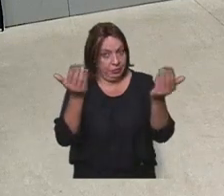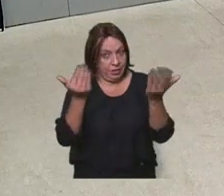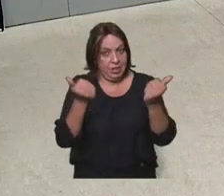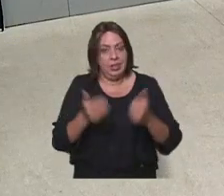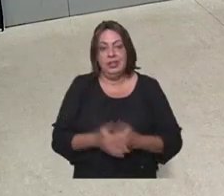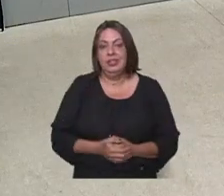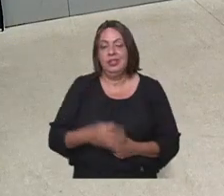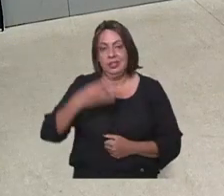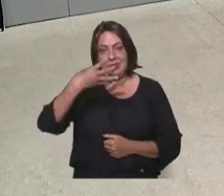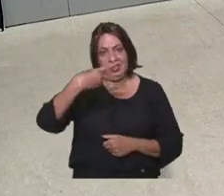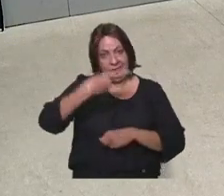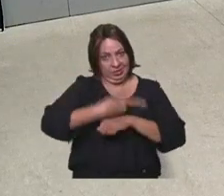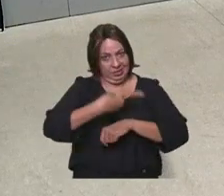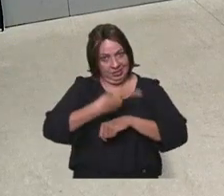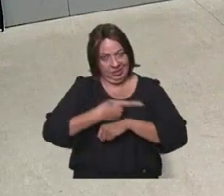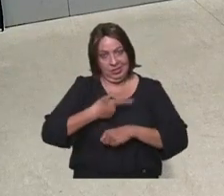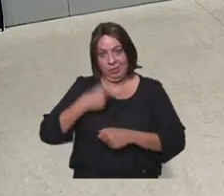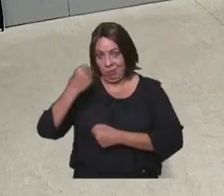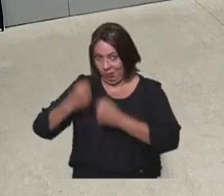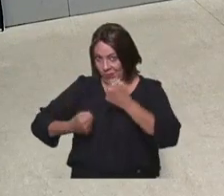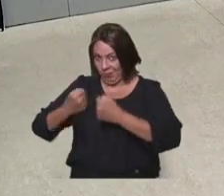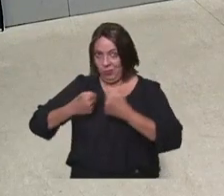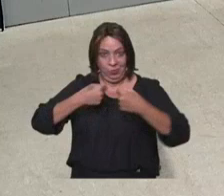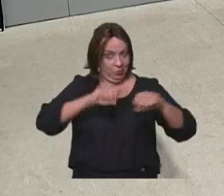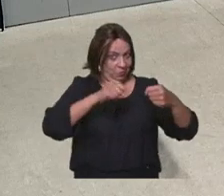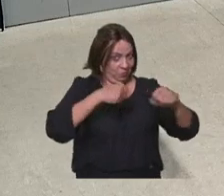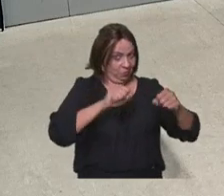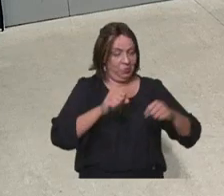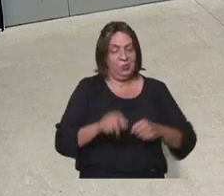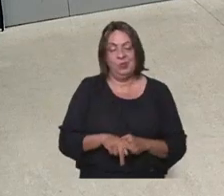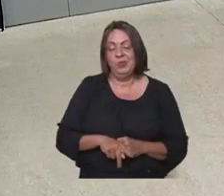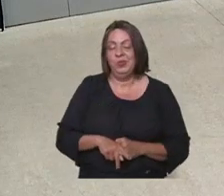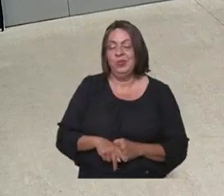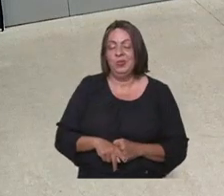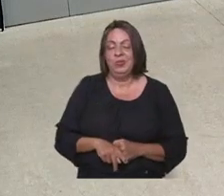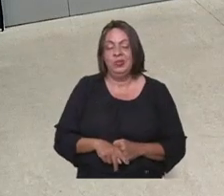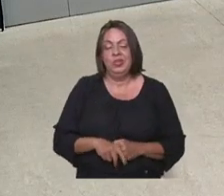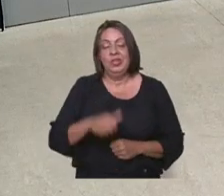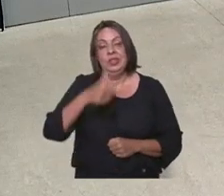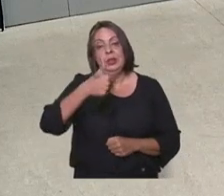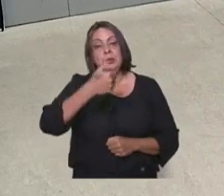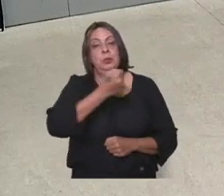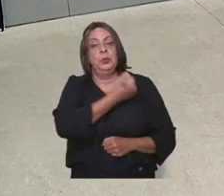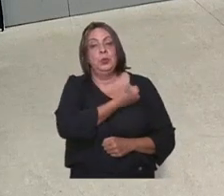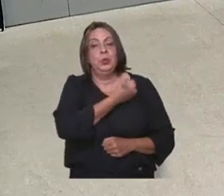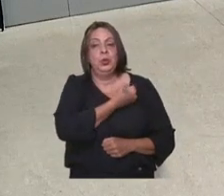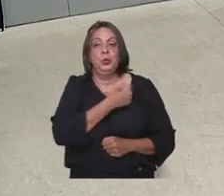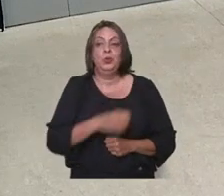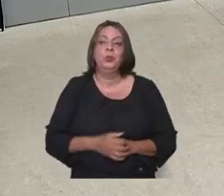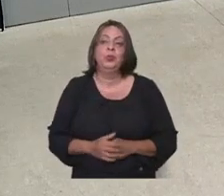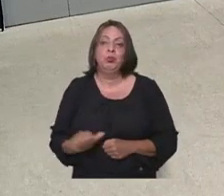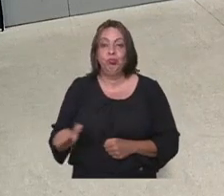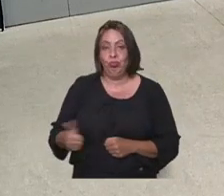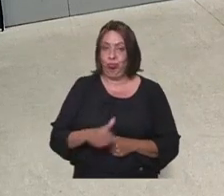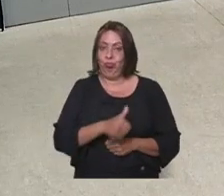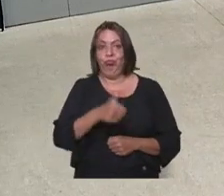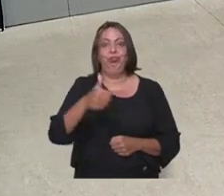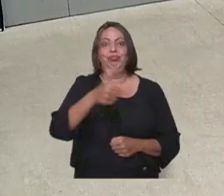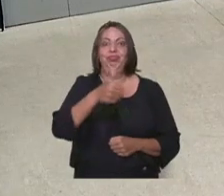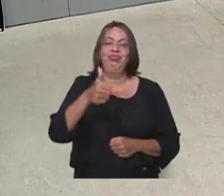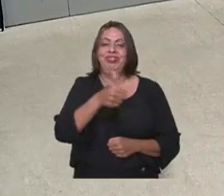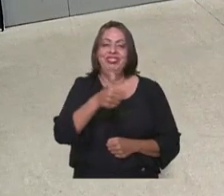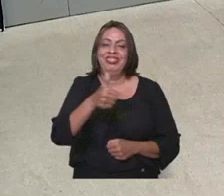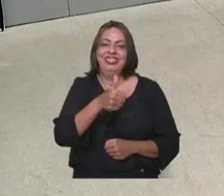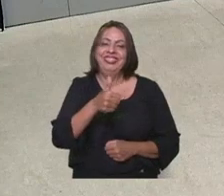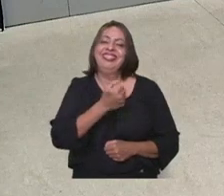gente. Quarto prêmio, uma estrada e uma moto NXR Bros. Chame a primeira bola, Valesquinha, para começar o quarto prêmio. Começamos